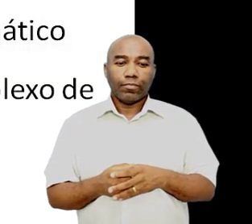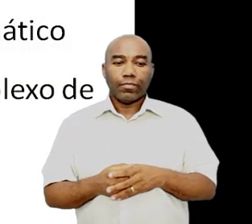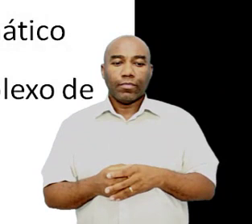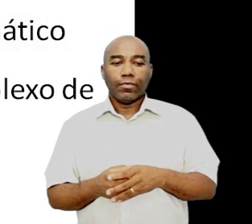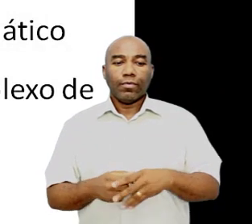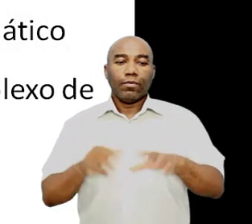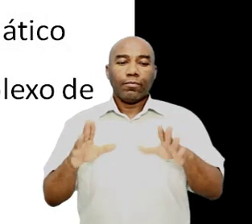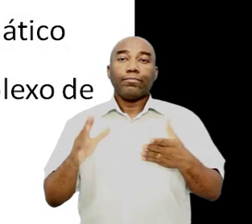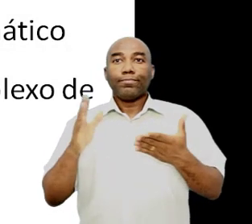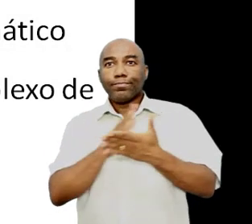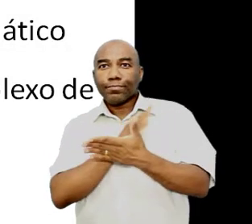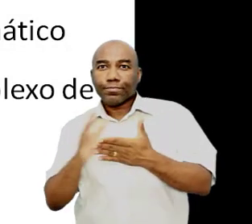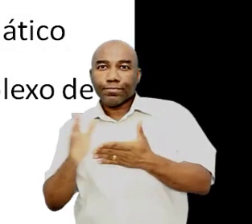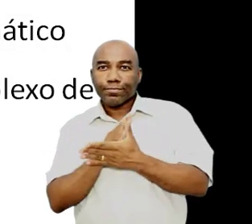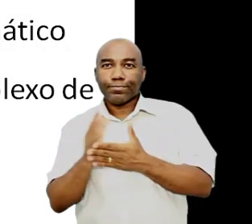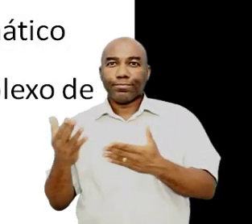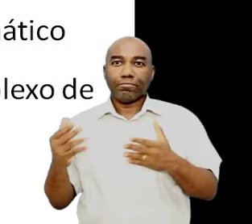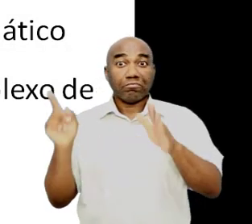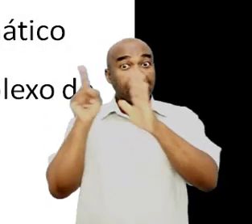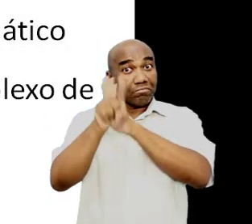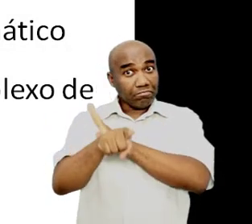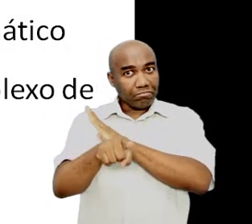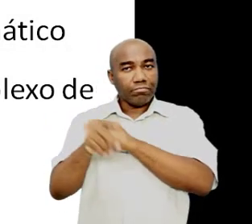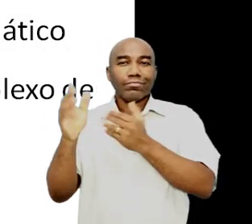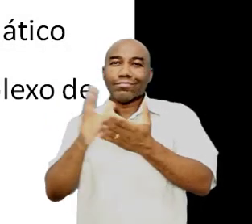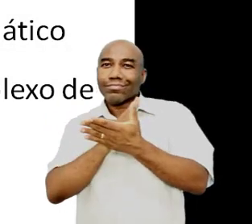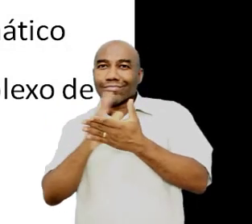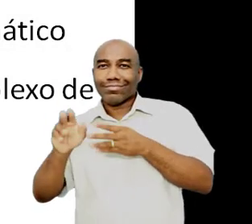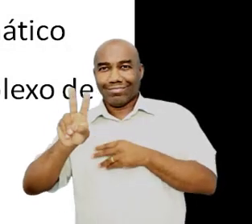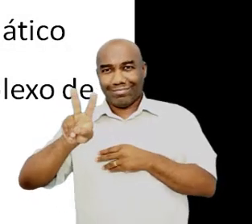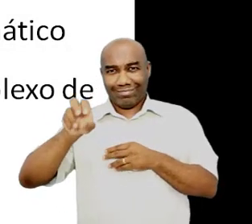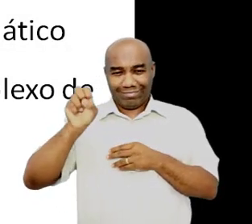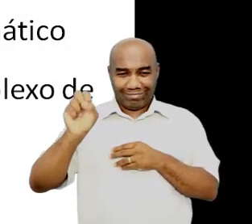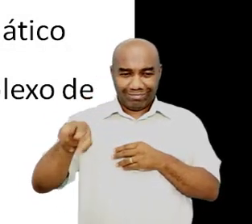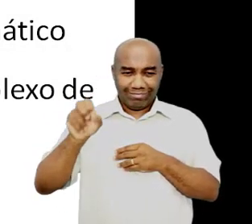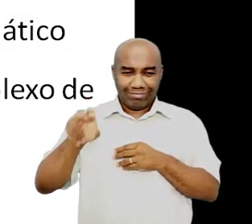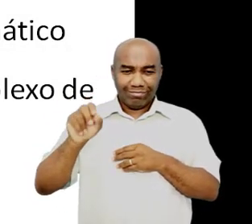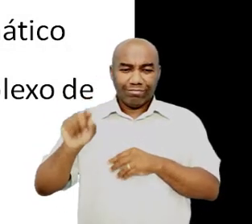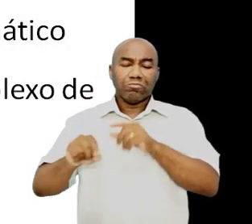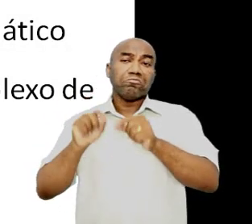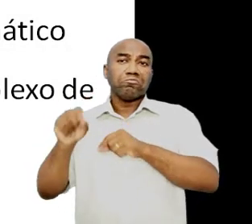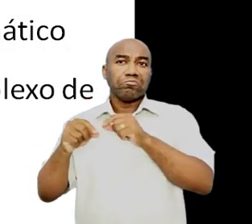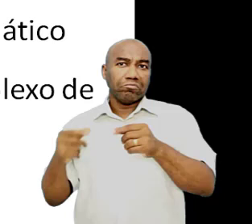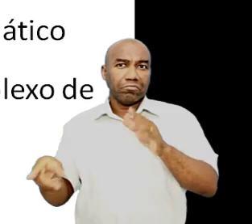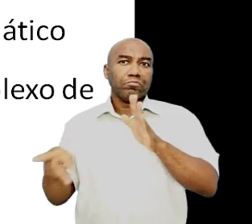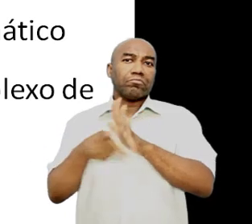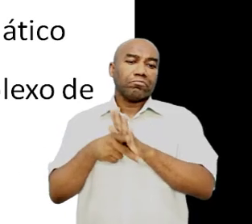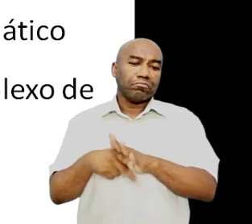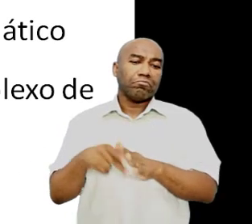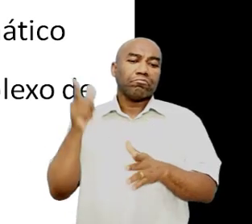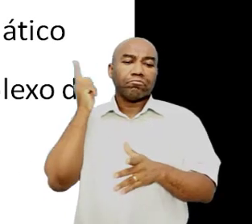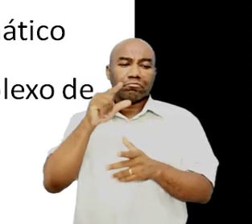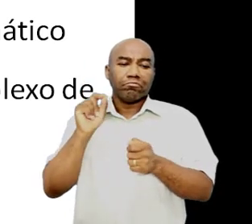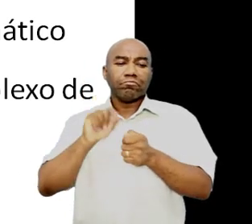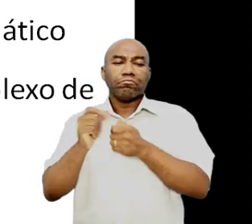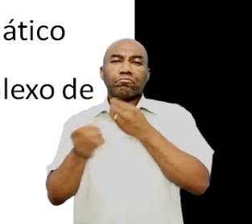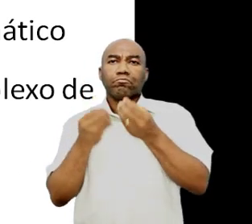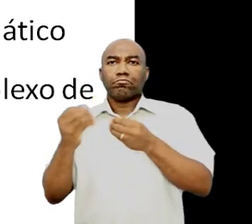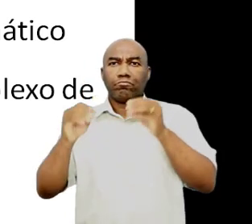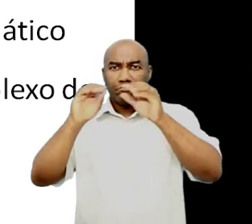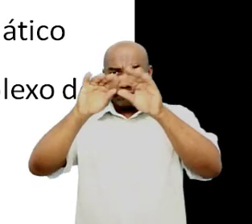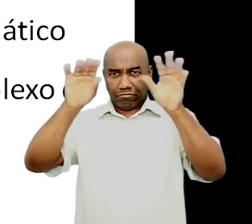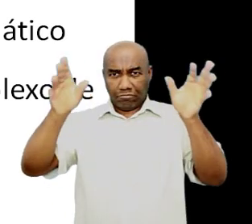Em alguns vírus, olha a palavra, o envelope é formada pelas camadas